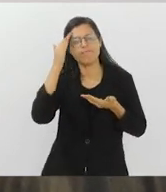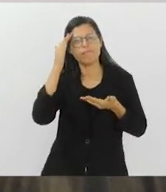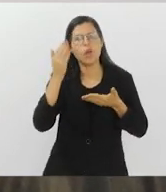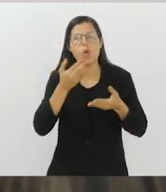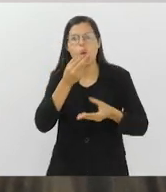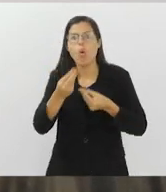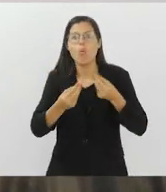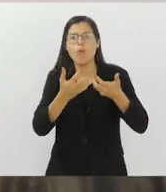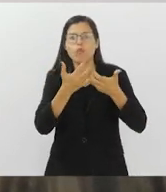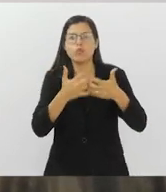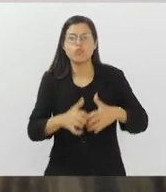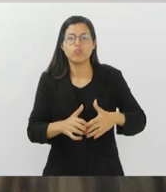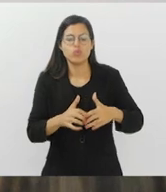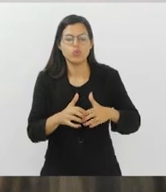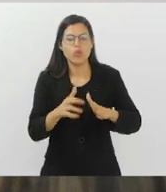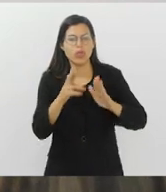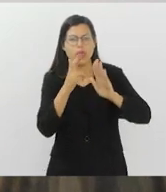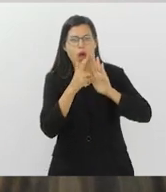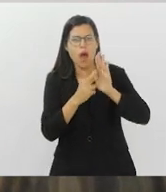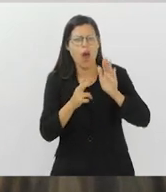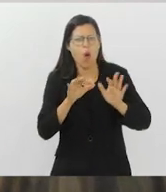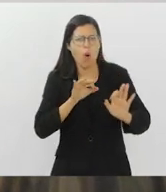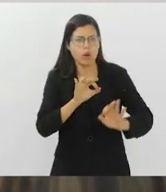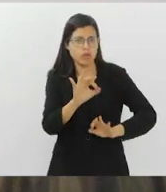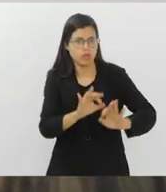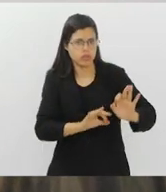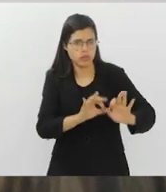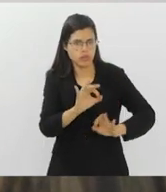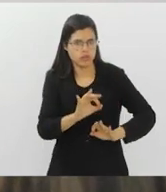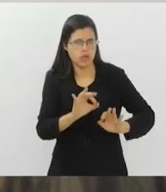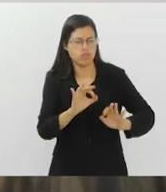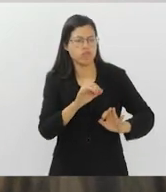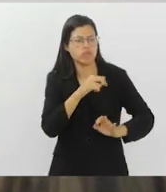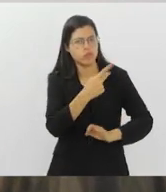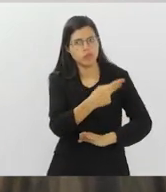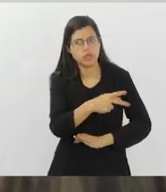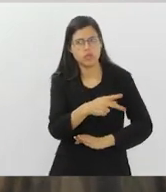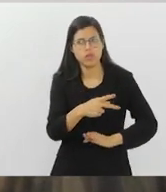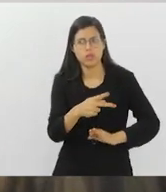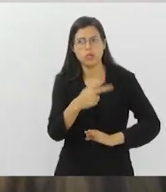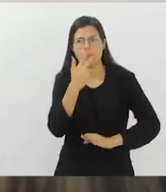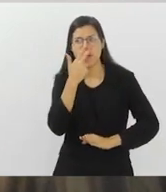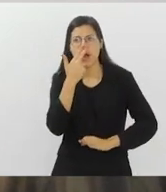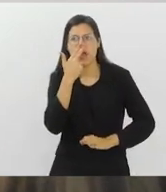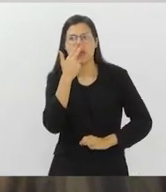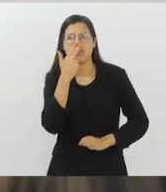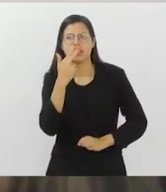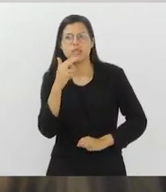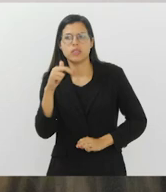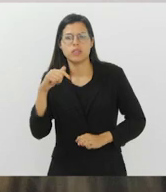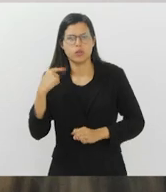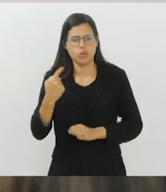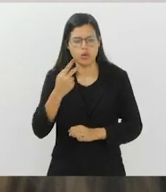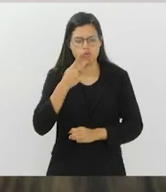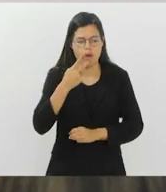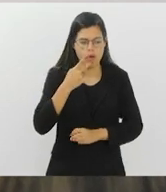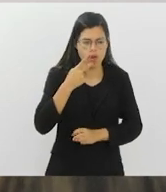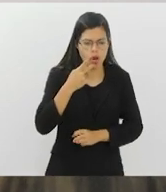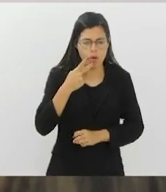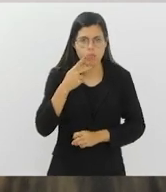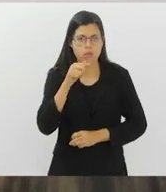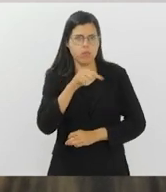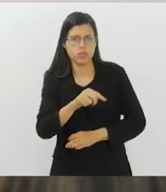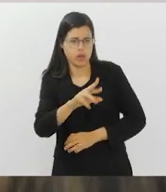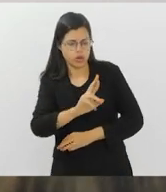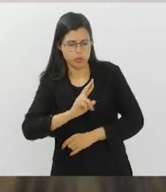funciona esse protocolo de atendimento, porque eu fico sentindo que a gente fala daqui, vocês falam dali, mas a gente não